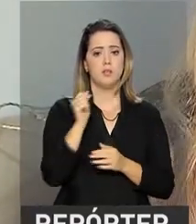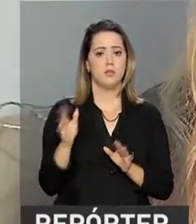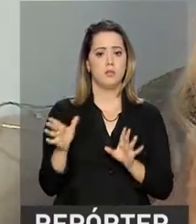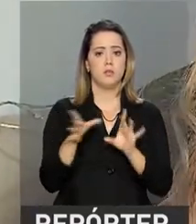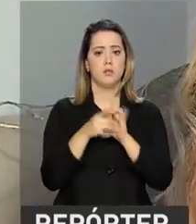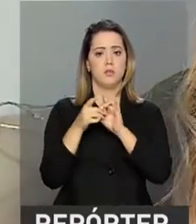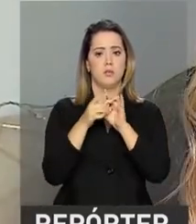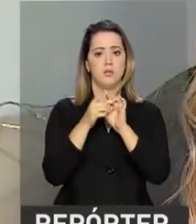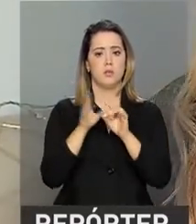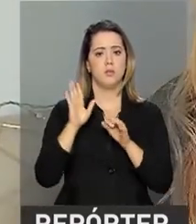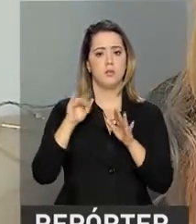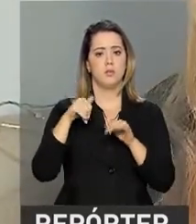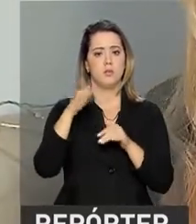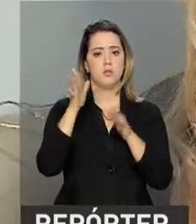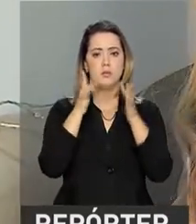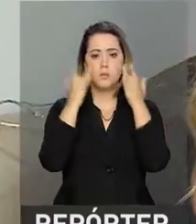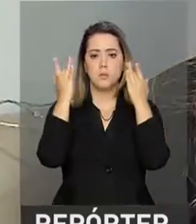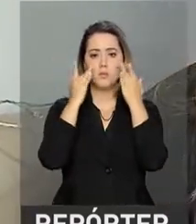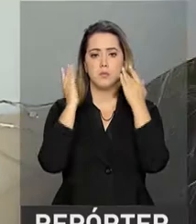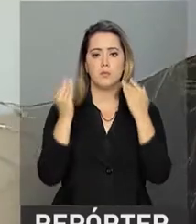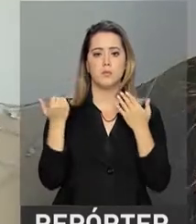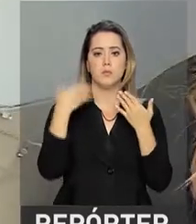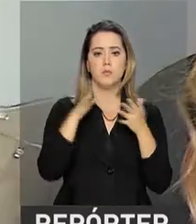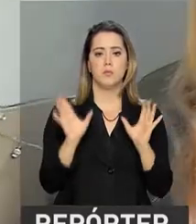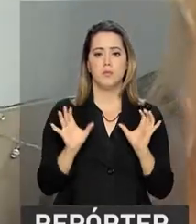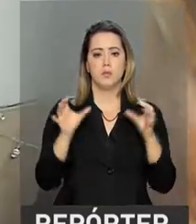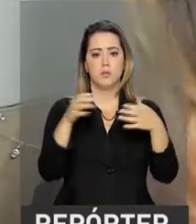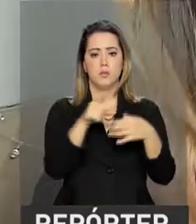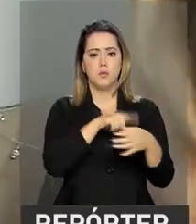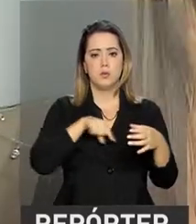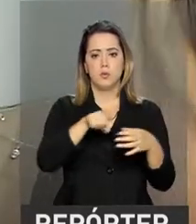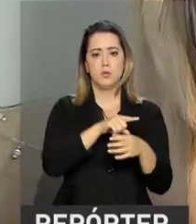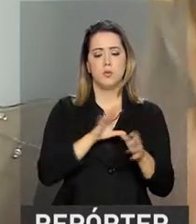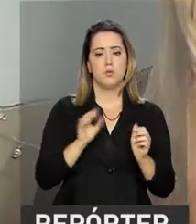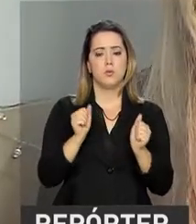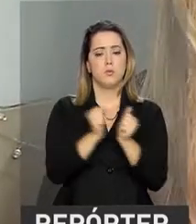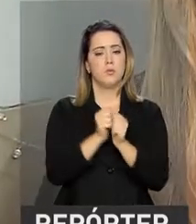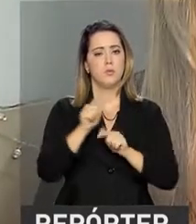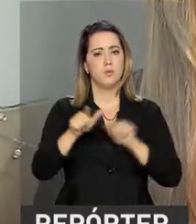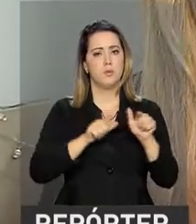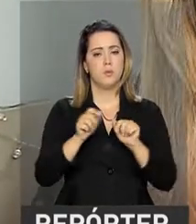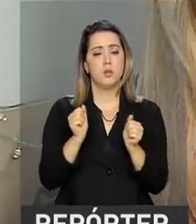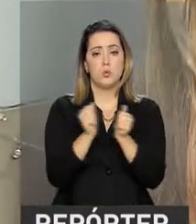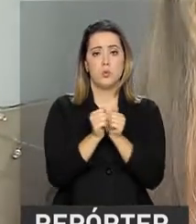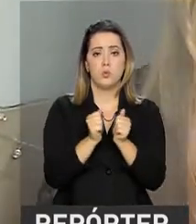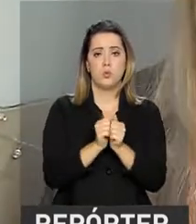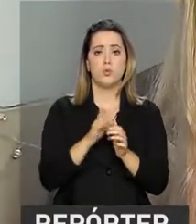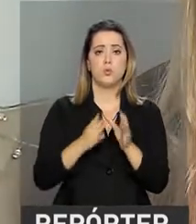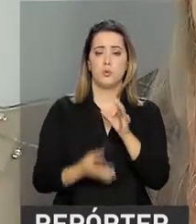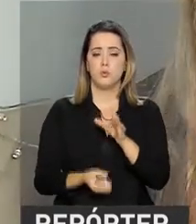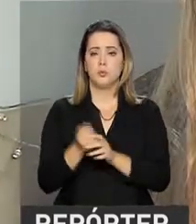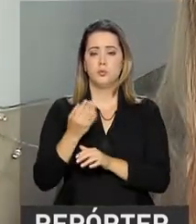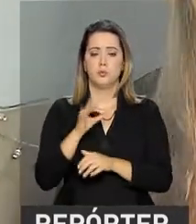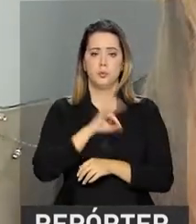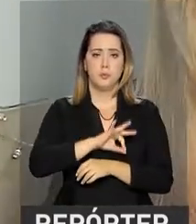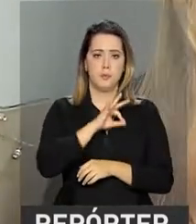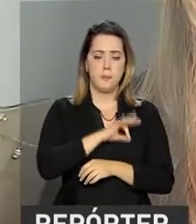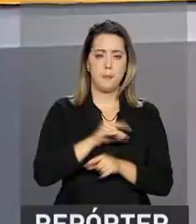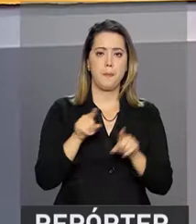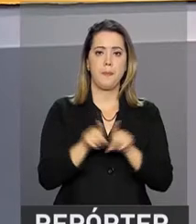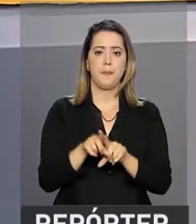mais artistas trazer mais gente não é que para a gente trabalhar todo mundo junto e pra gerando renda para todo